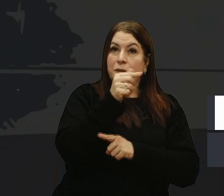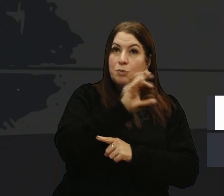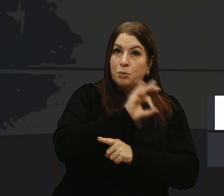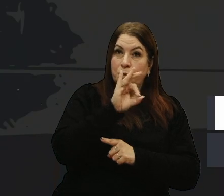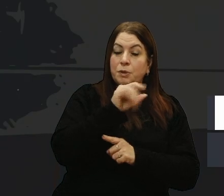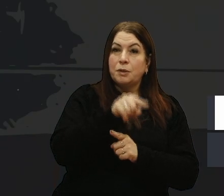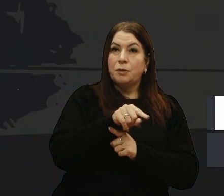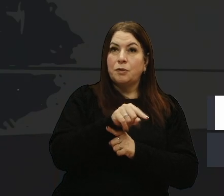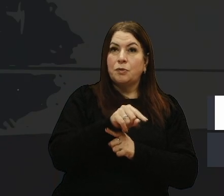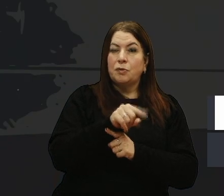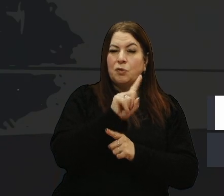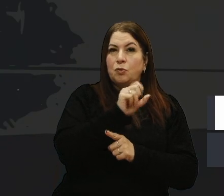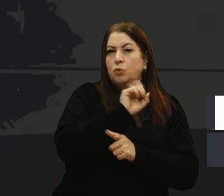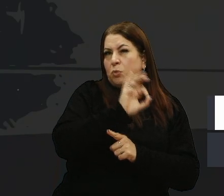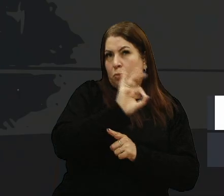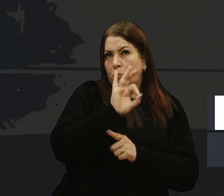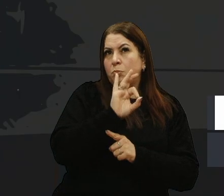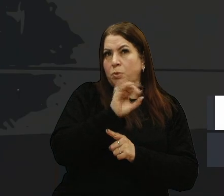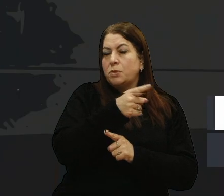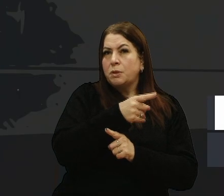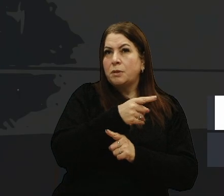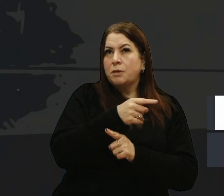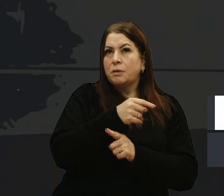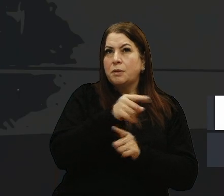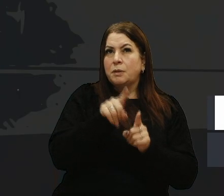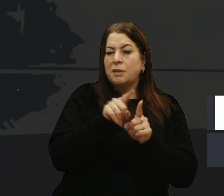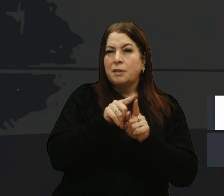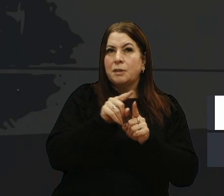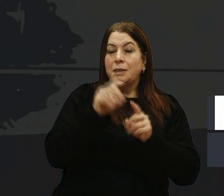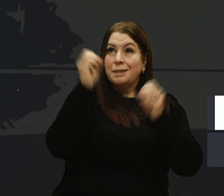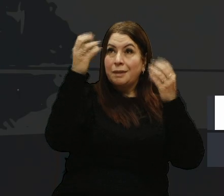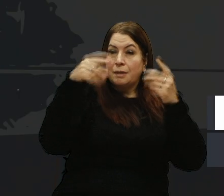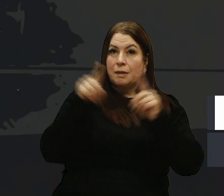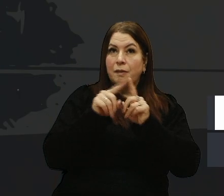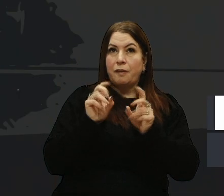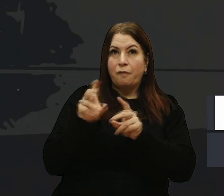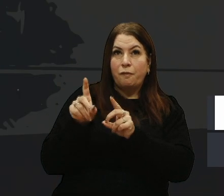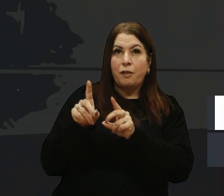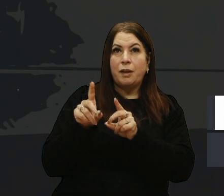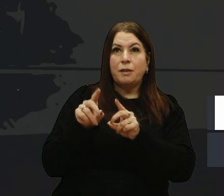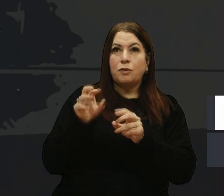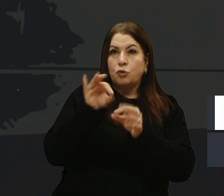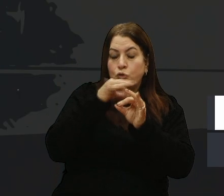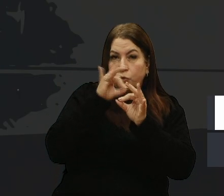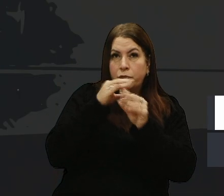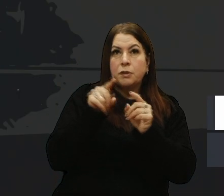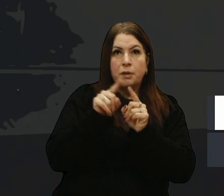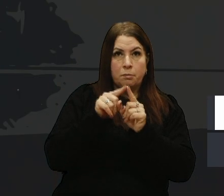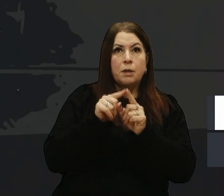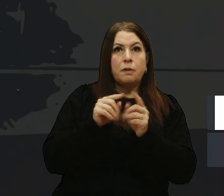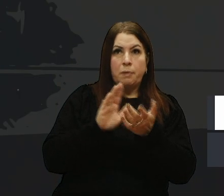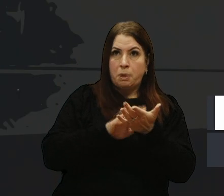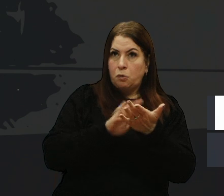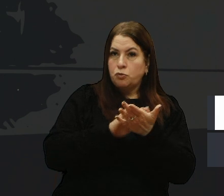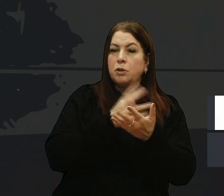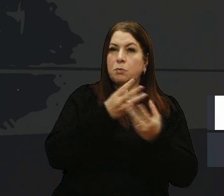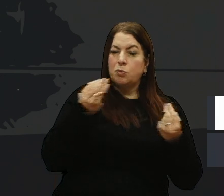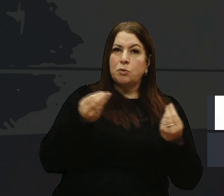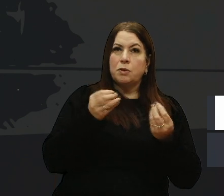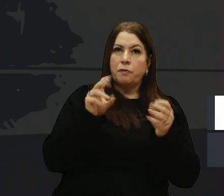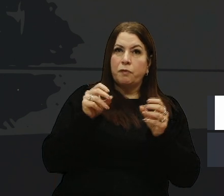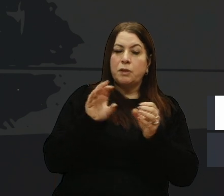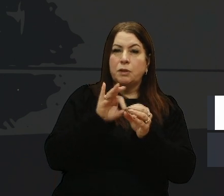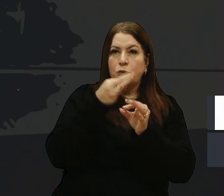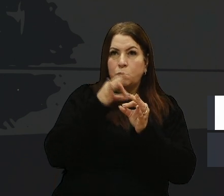17%, 18% praticamente de sinalização externa. A venda de uvas também foi bem elogiada, porque tinha bastante venda de